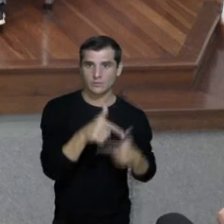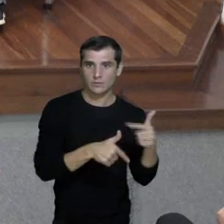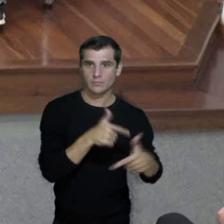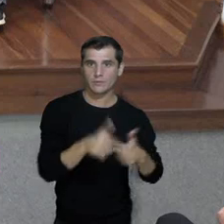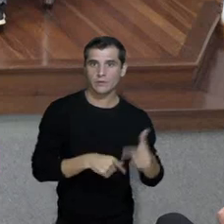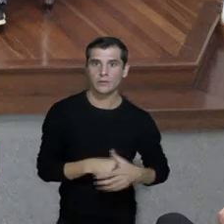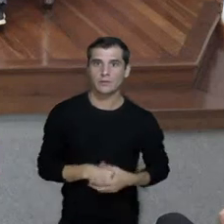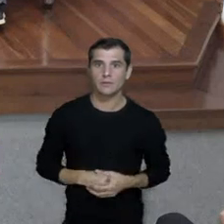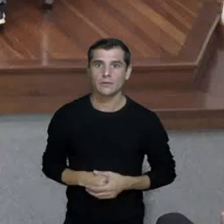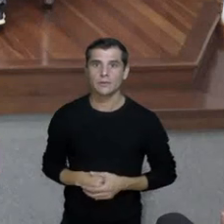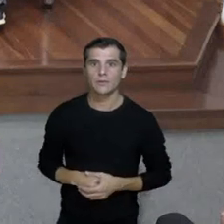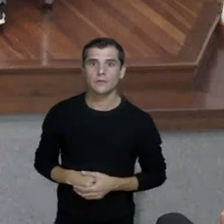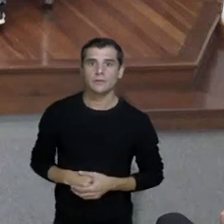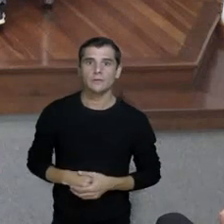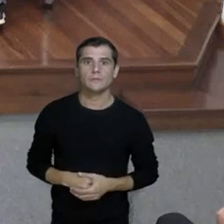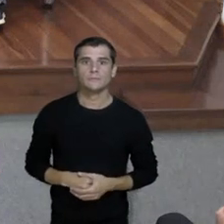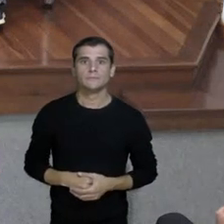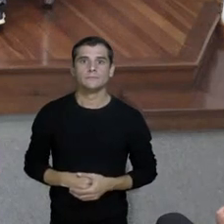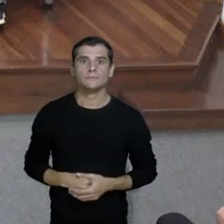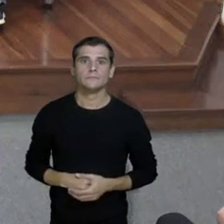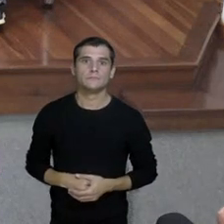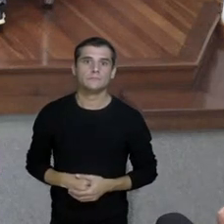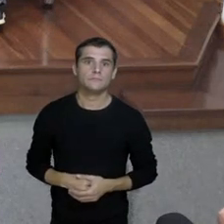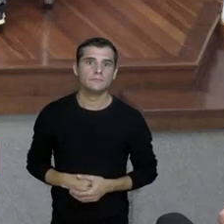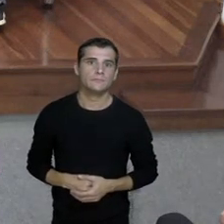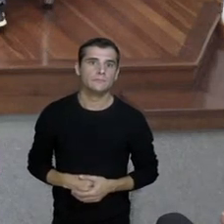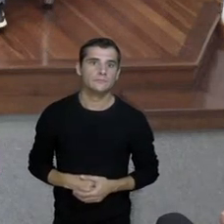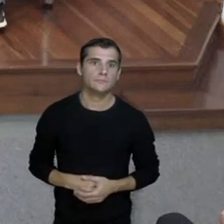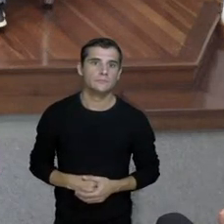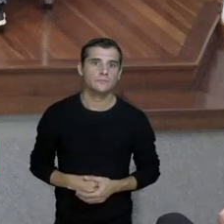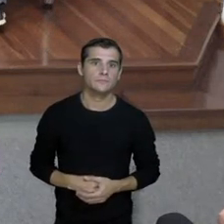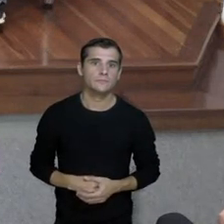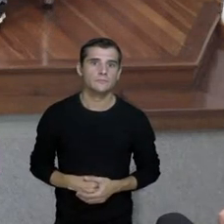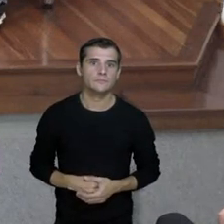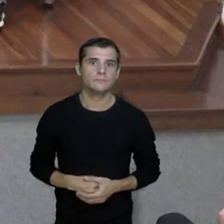anos acho que é ele que tá trocando eu tô achando que eu que